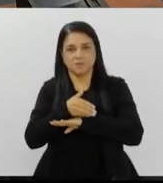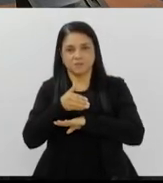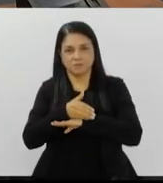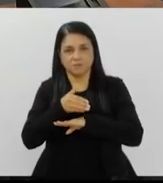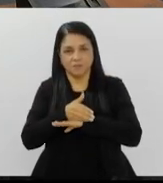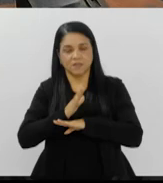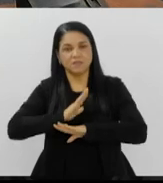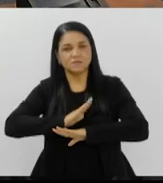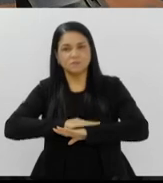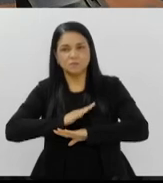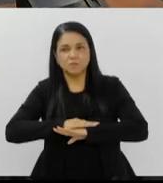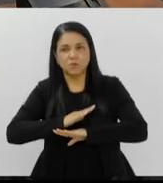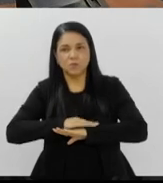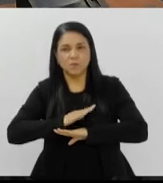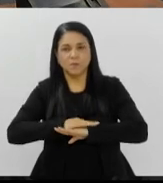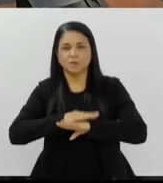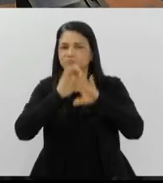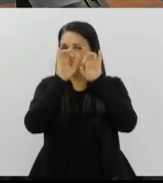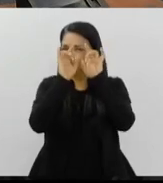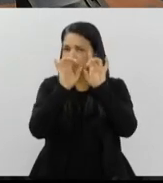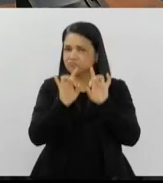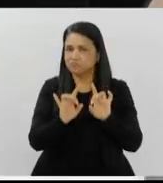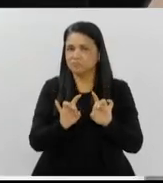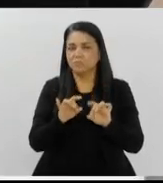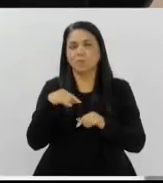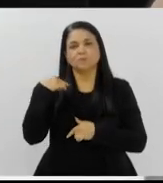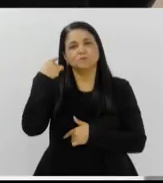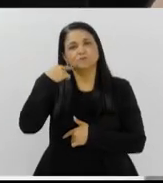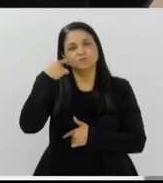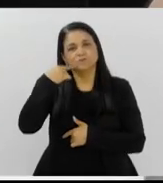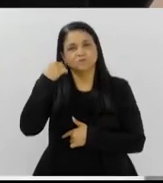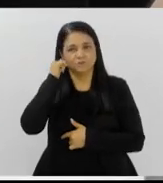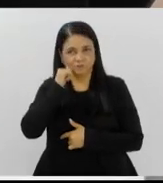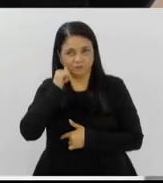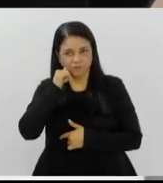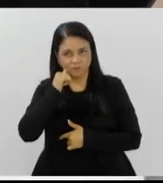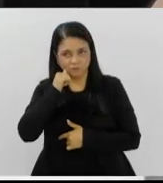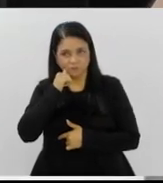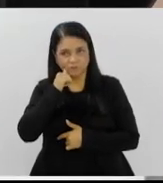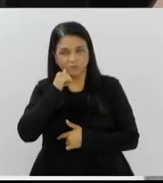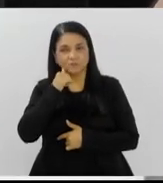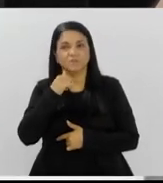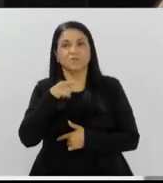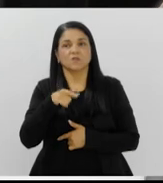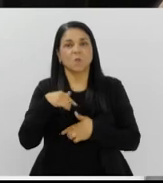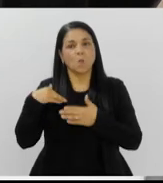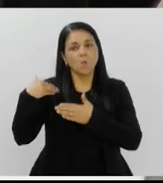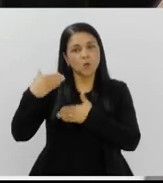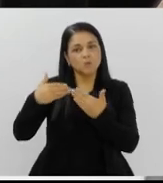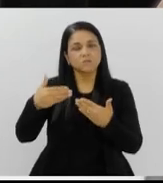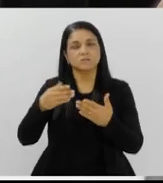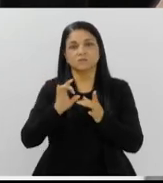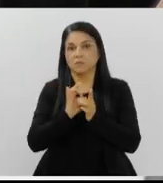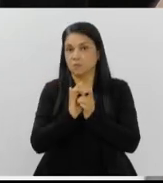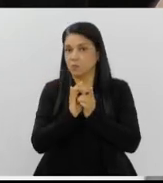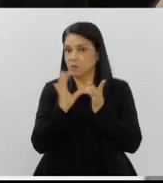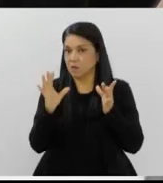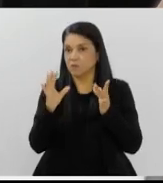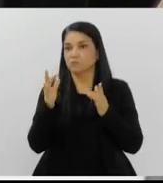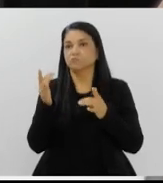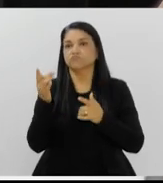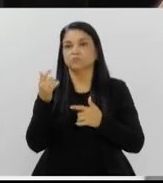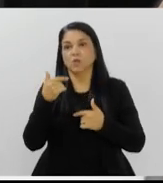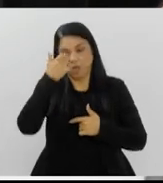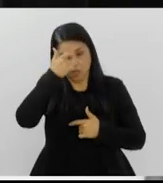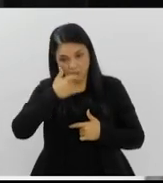desse momento especial para a advocacia feminina. Então, foi um processo bastante democrático que a gente foi,